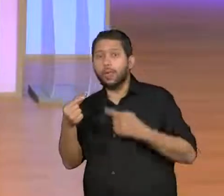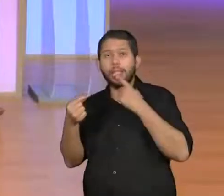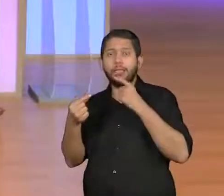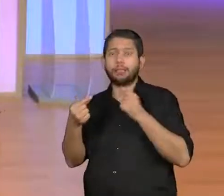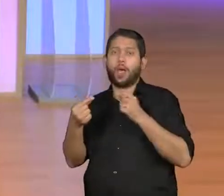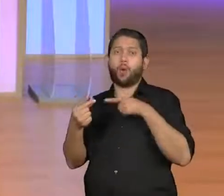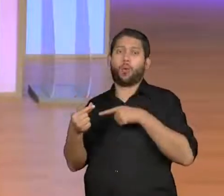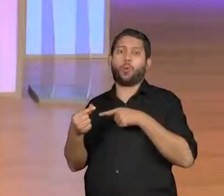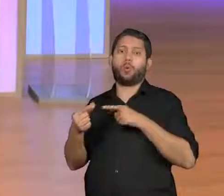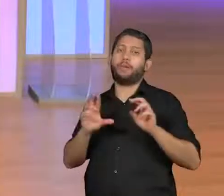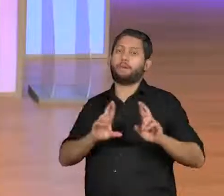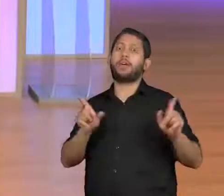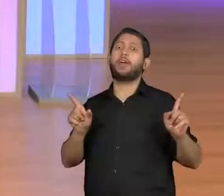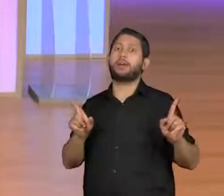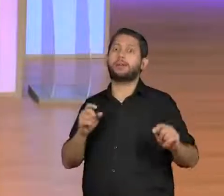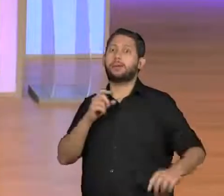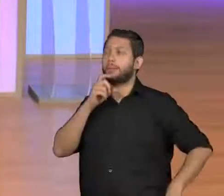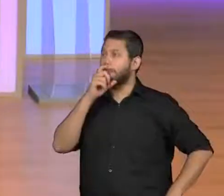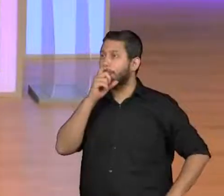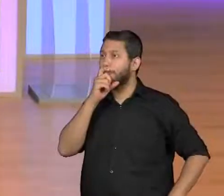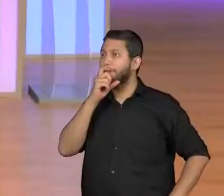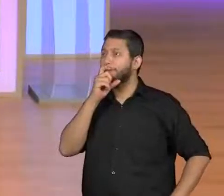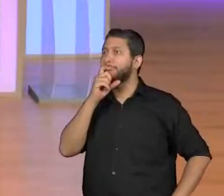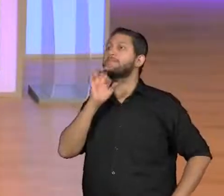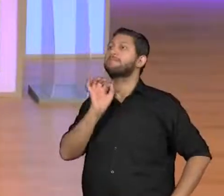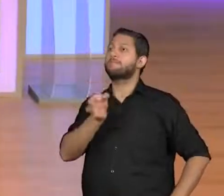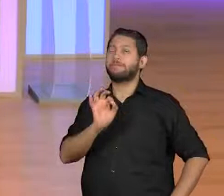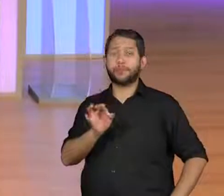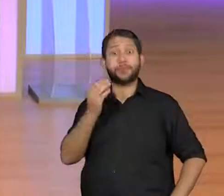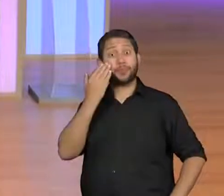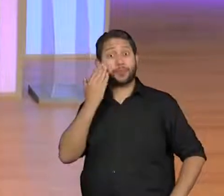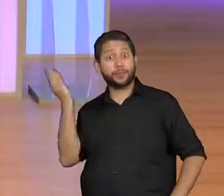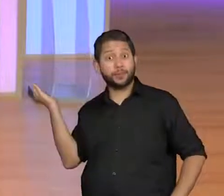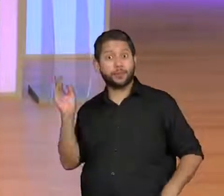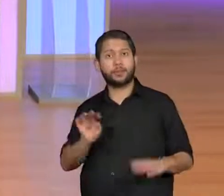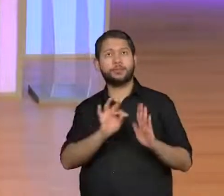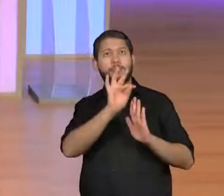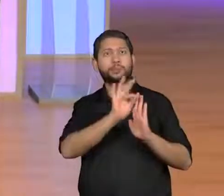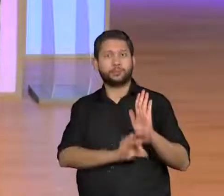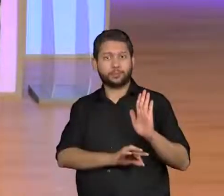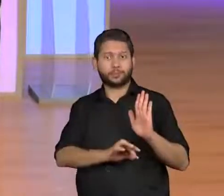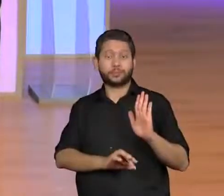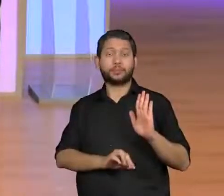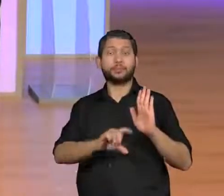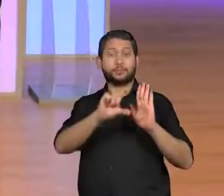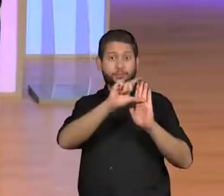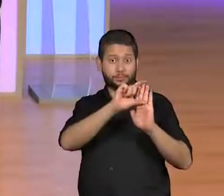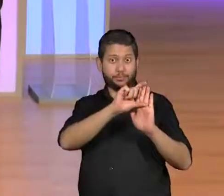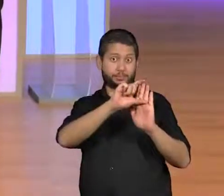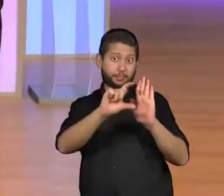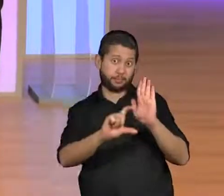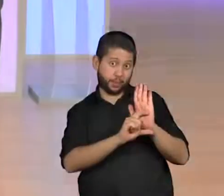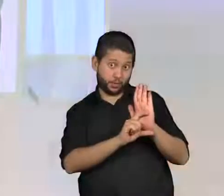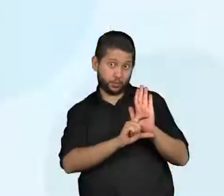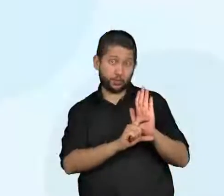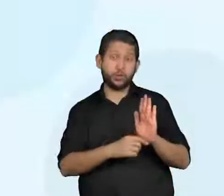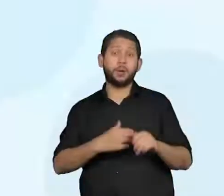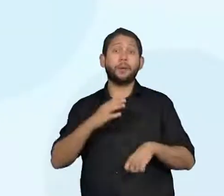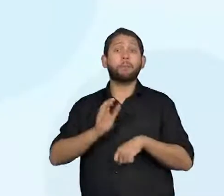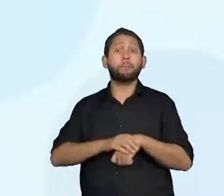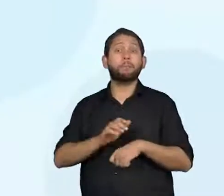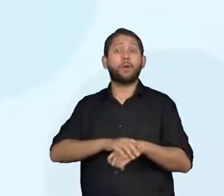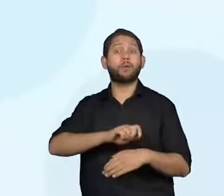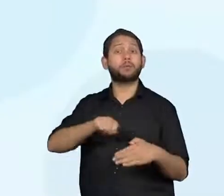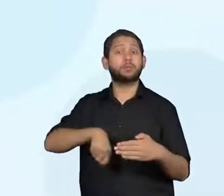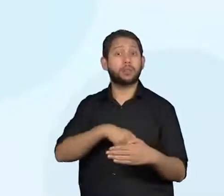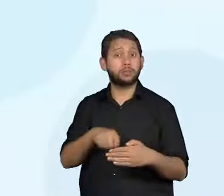lá. Esse texto, geralmente, uma das coisas da estrutura dele é que no modo de fazer, ele pode ser em